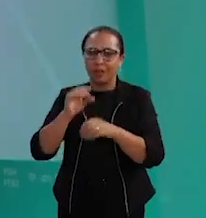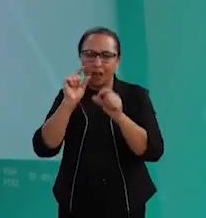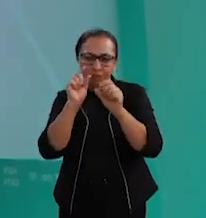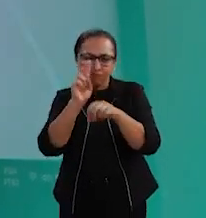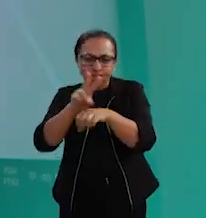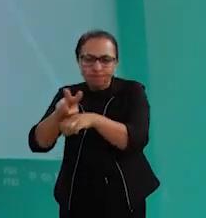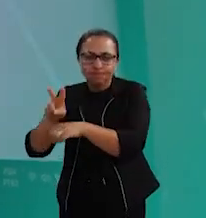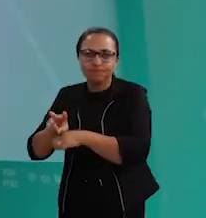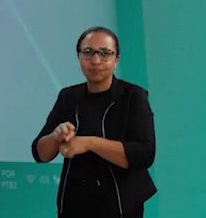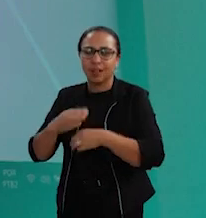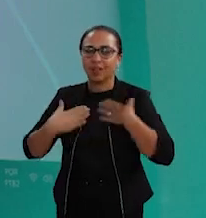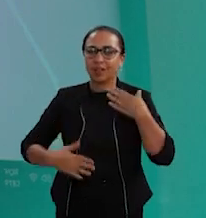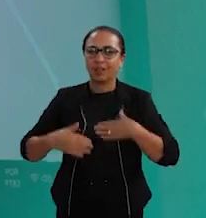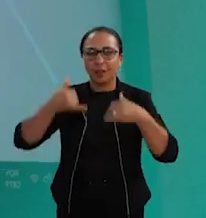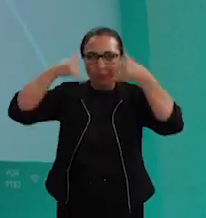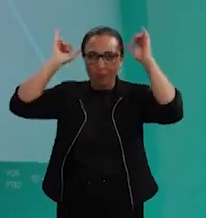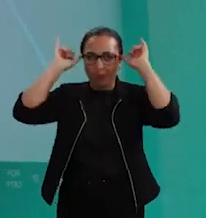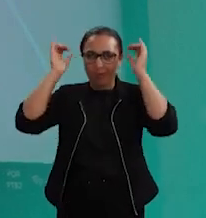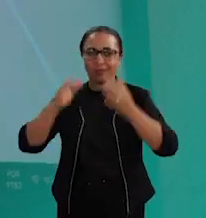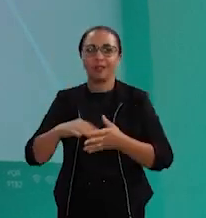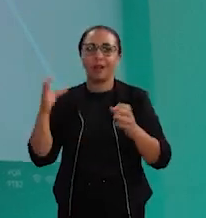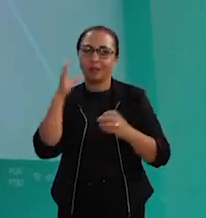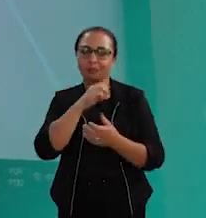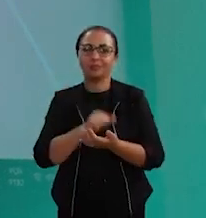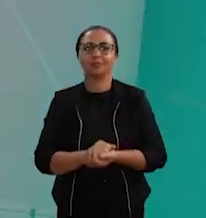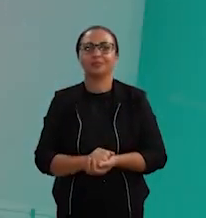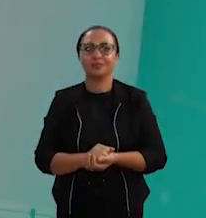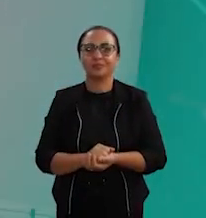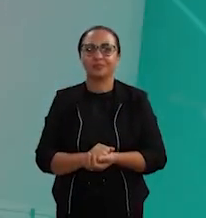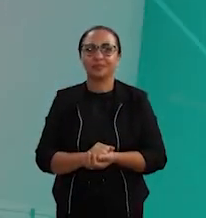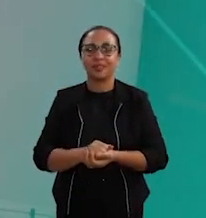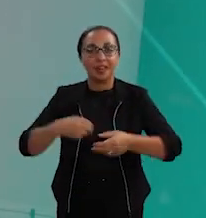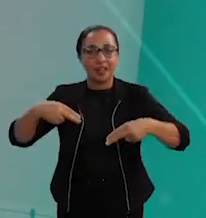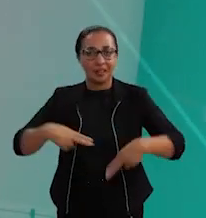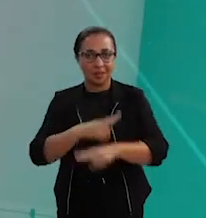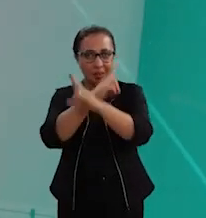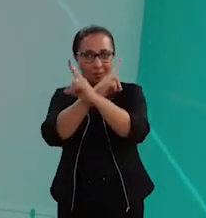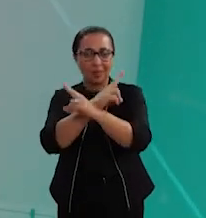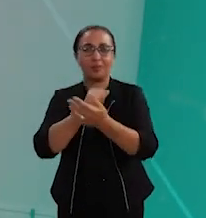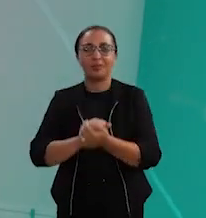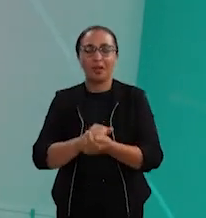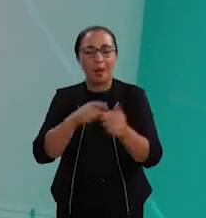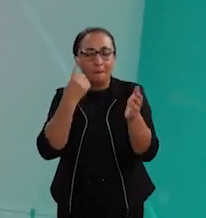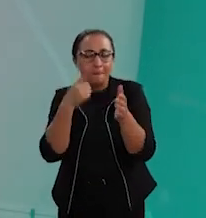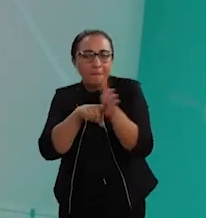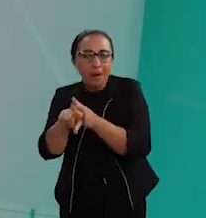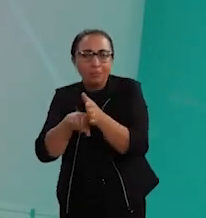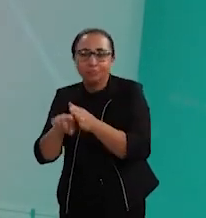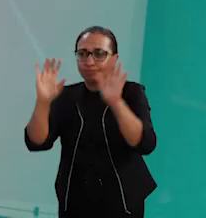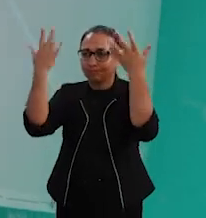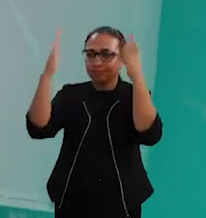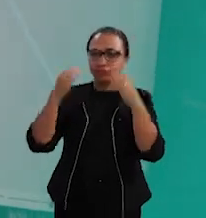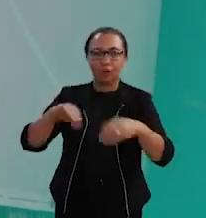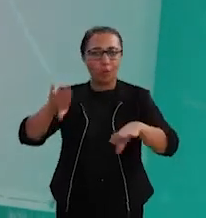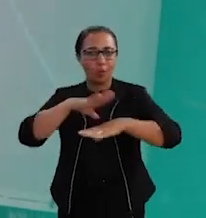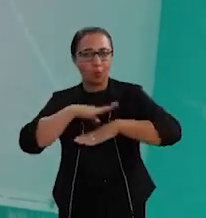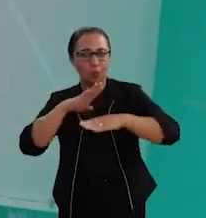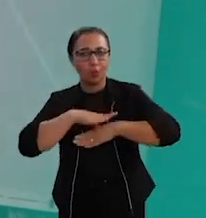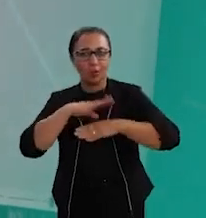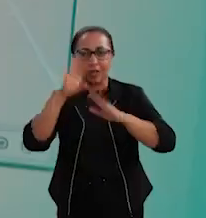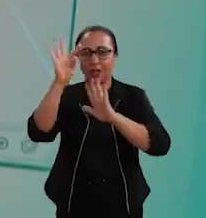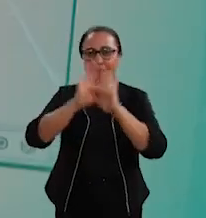auxiliar no monitoramento do conforto térmico de bovinos. Na Universidade Estadual do Sudoeste da Bahia, uma pesquisa